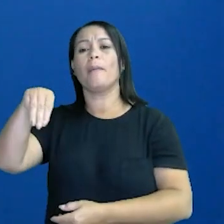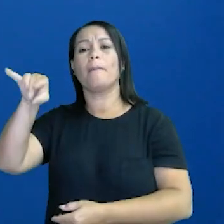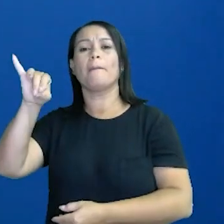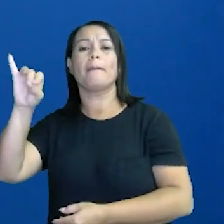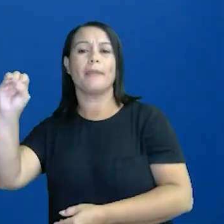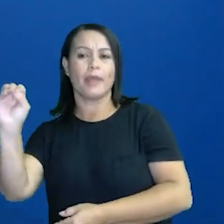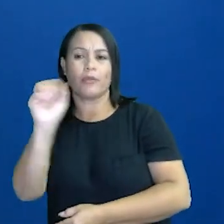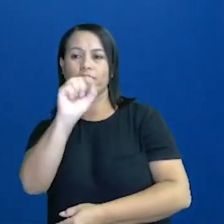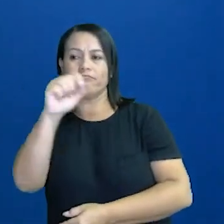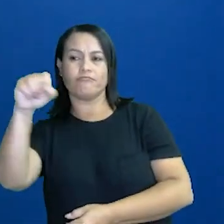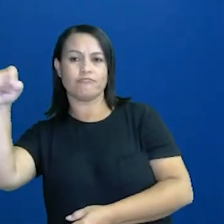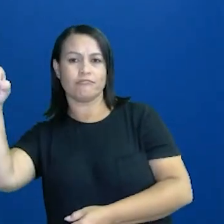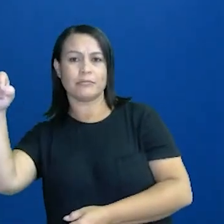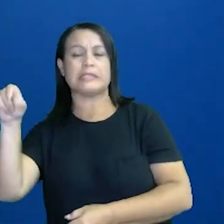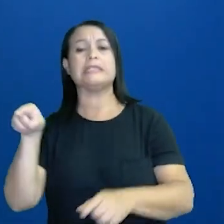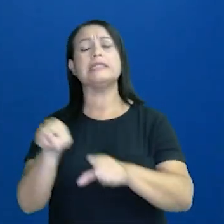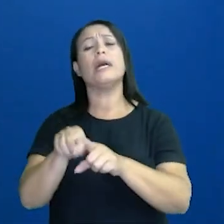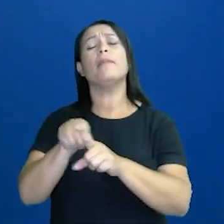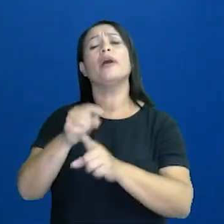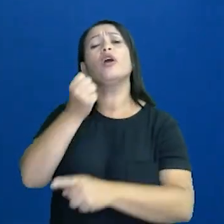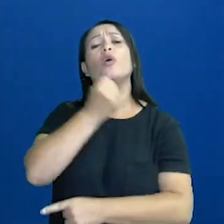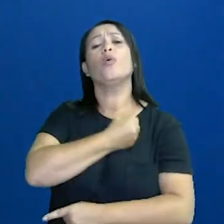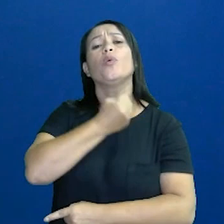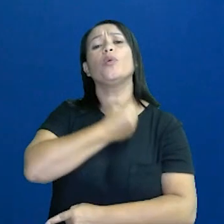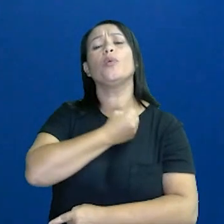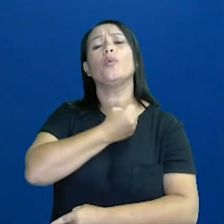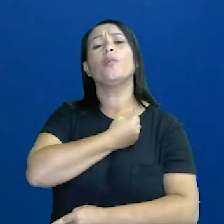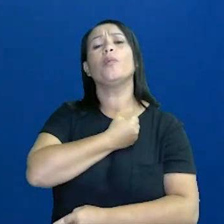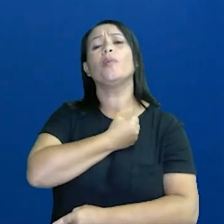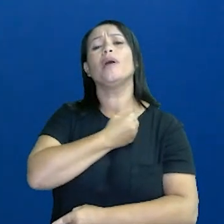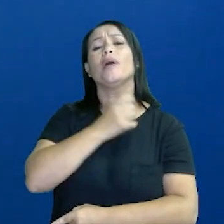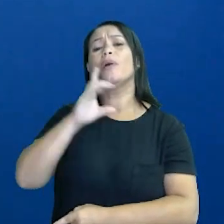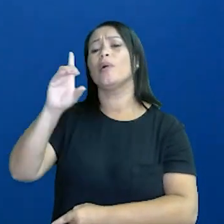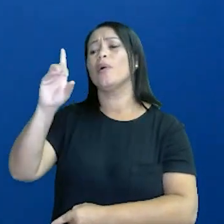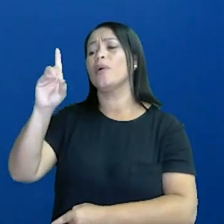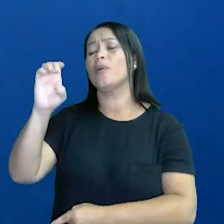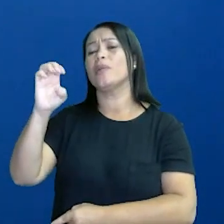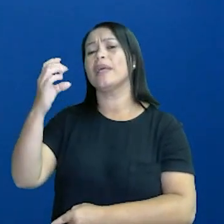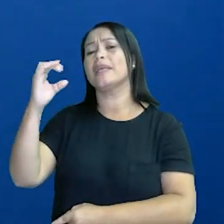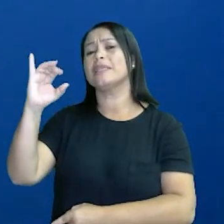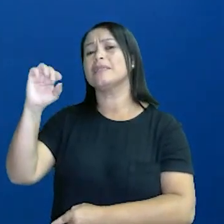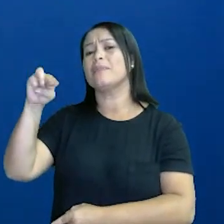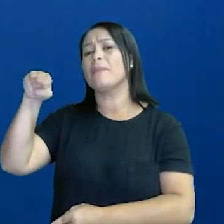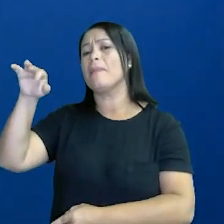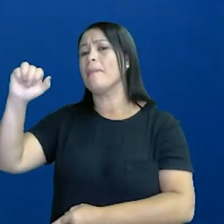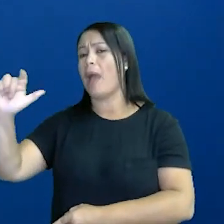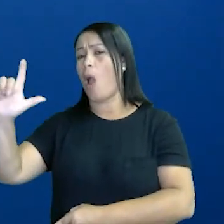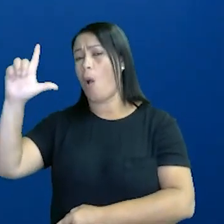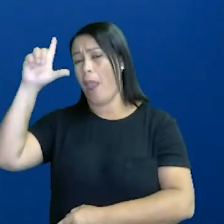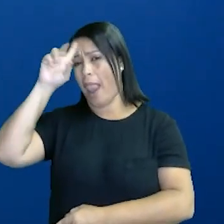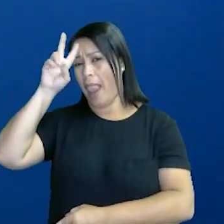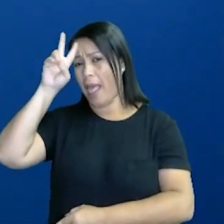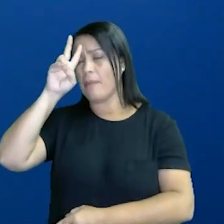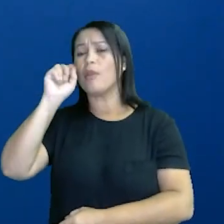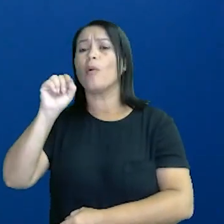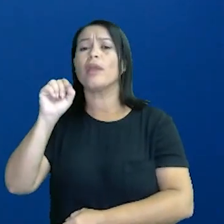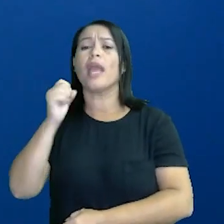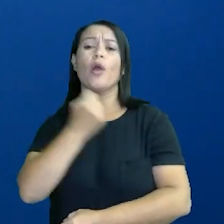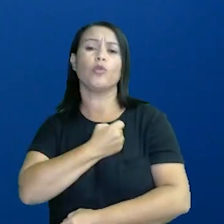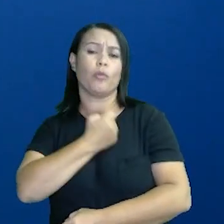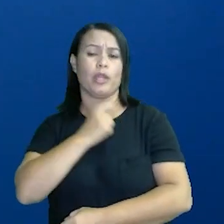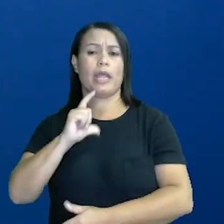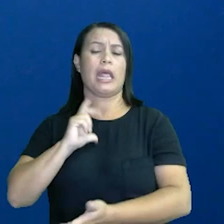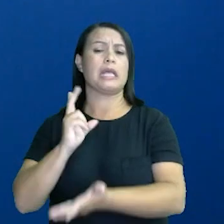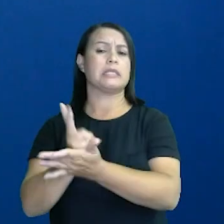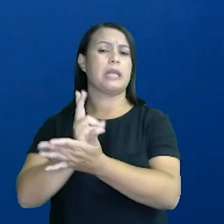meio, não é isso? E o número decimal. Professora, eu não entendi direito como foi o número decimal. O número decimal é aquele número que é